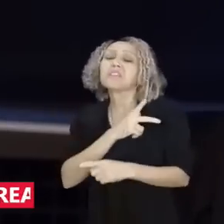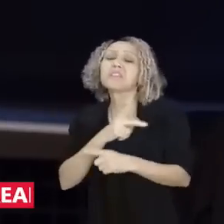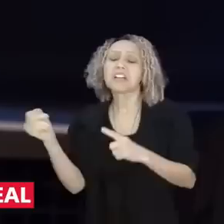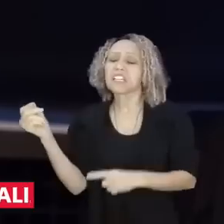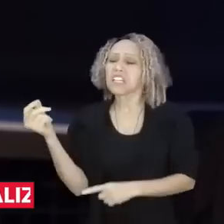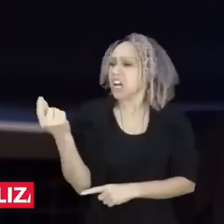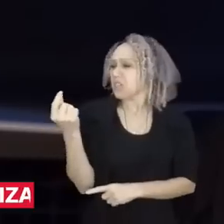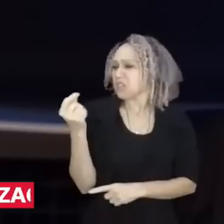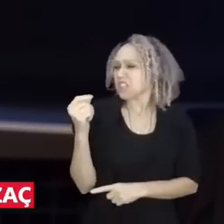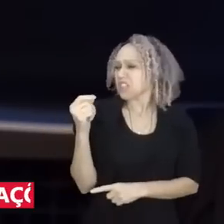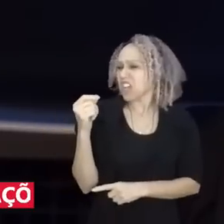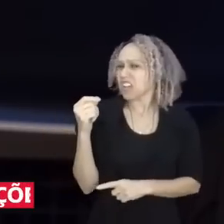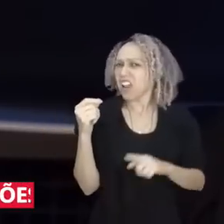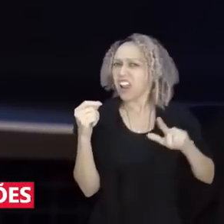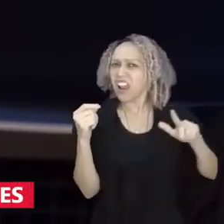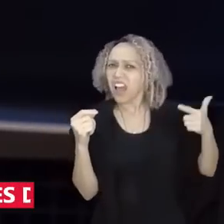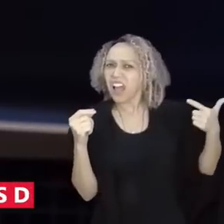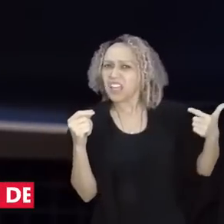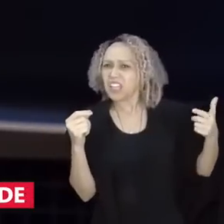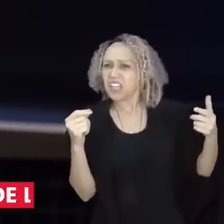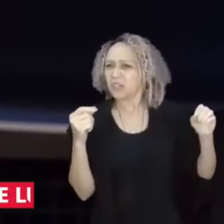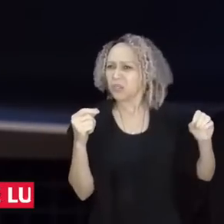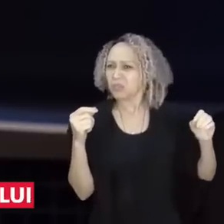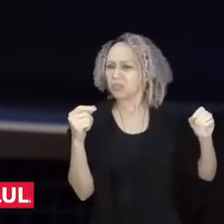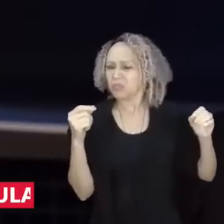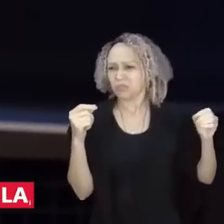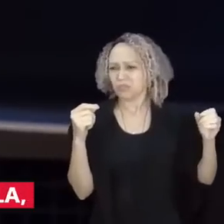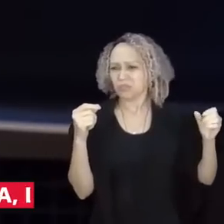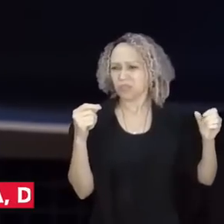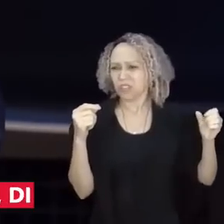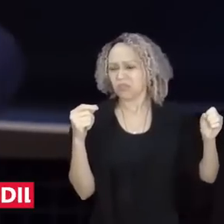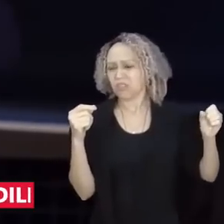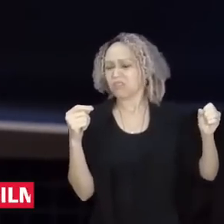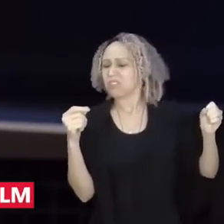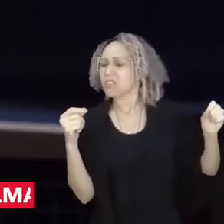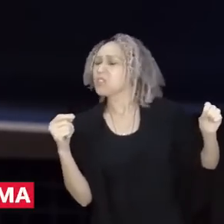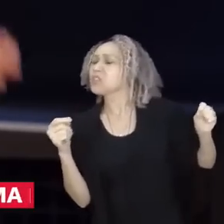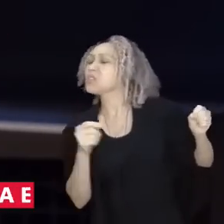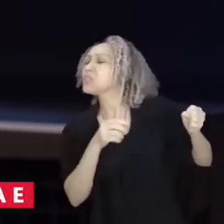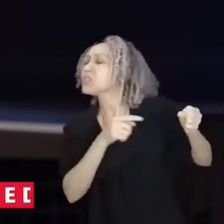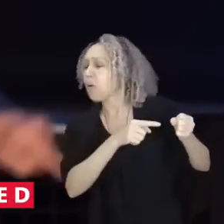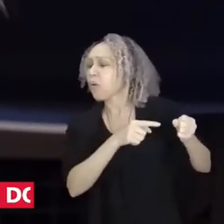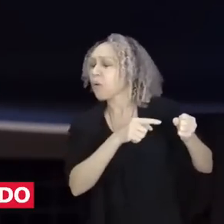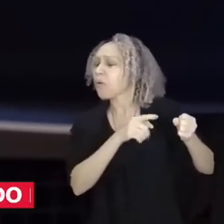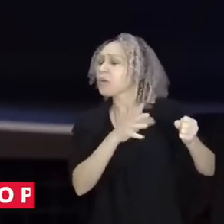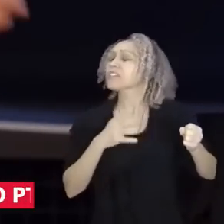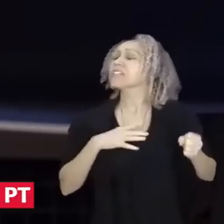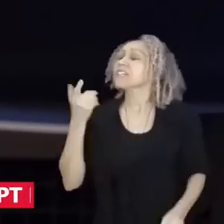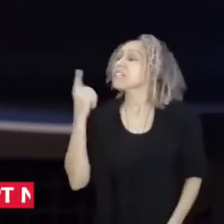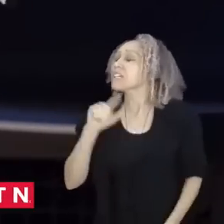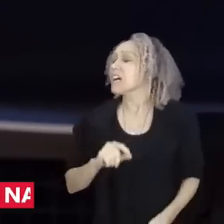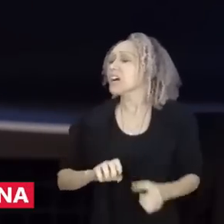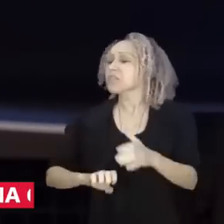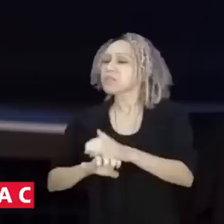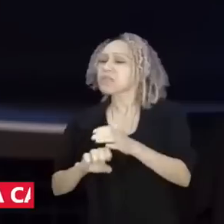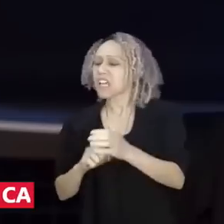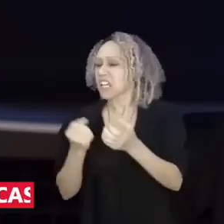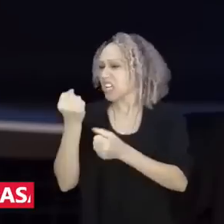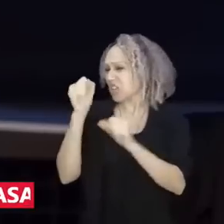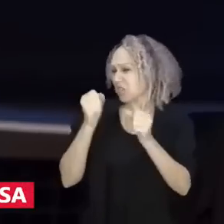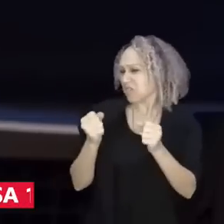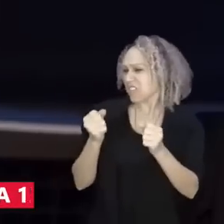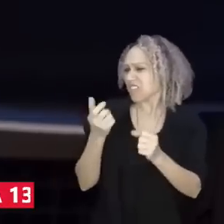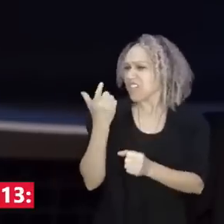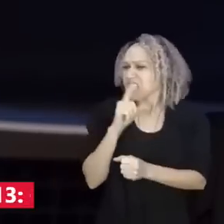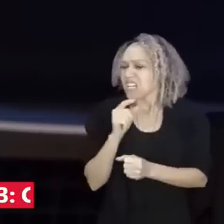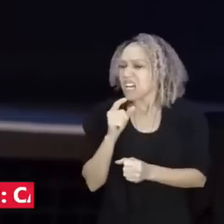ao agronegócio se ganhou o tanto de dinheiro que ganhou no meu tempo. Pergunta aos empresários da indústria se ganharam tanto dinheiro como ganharam